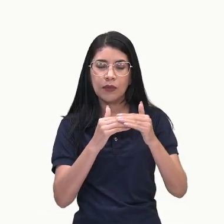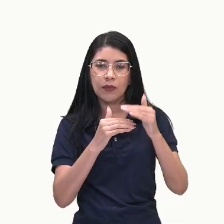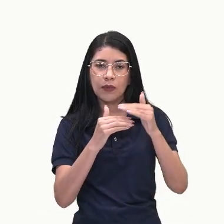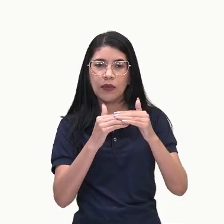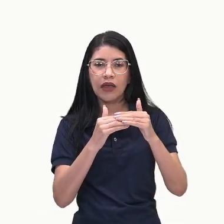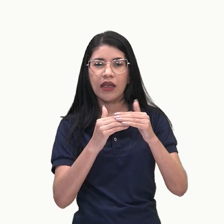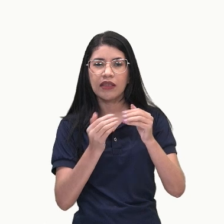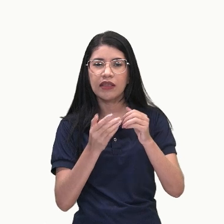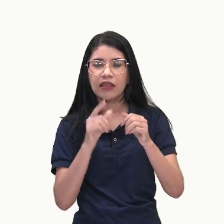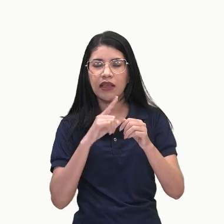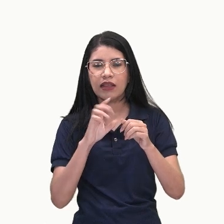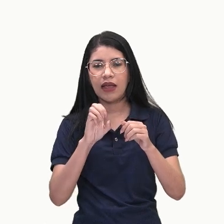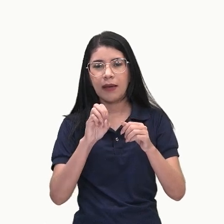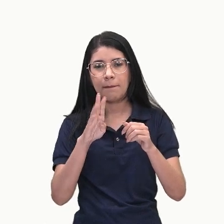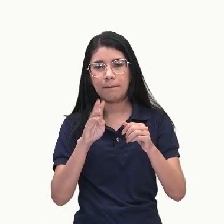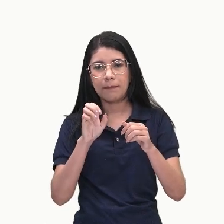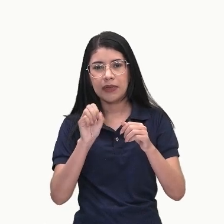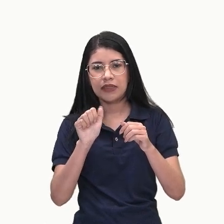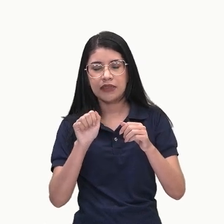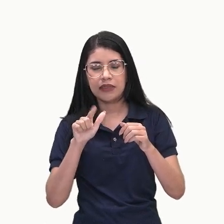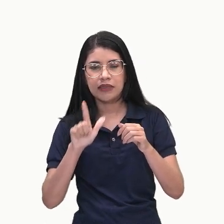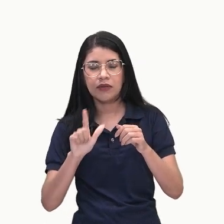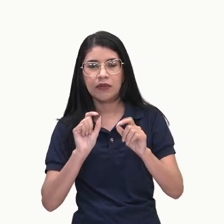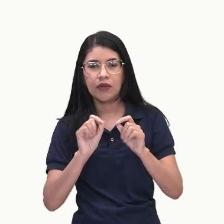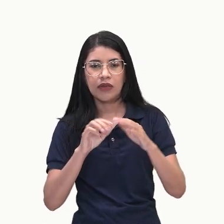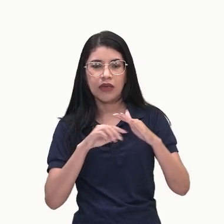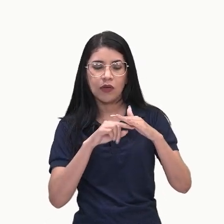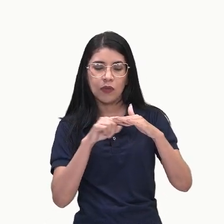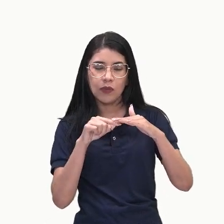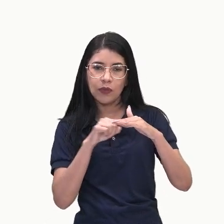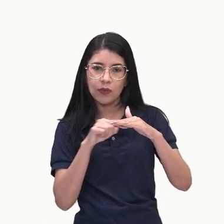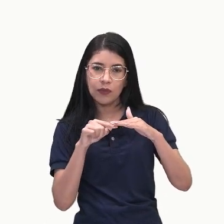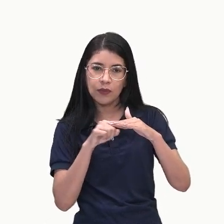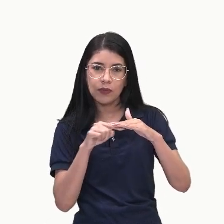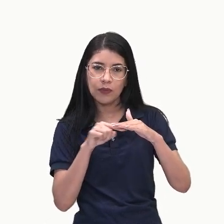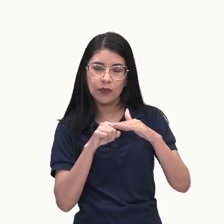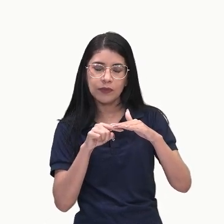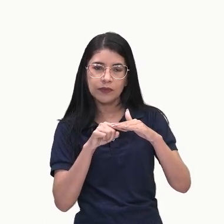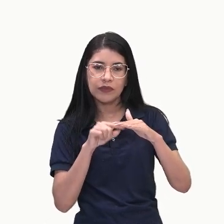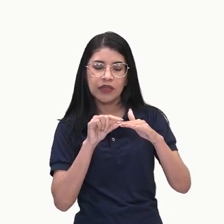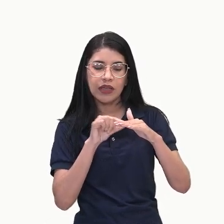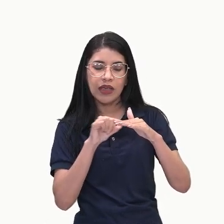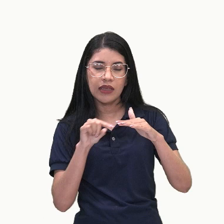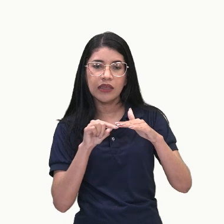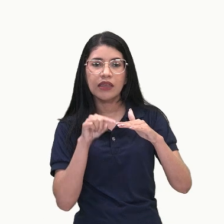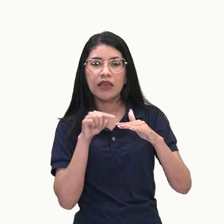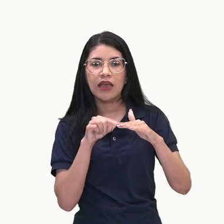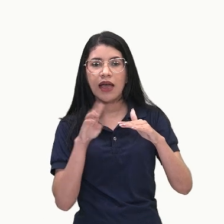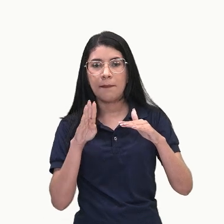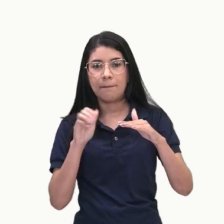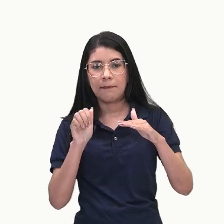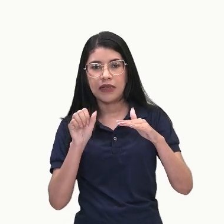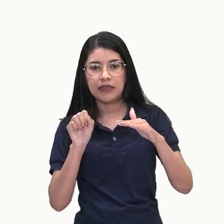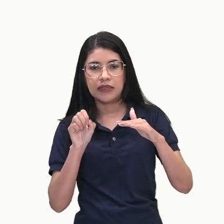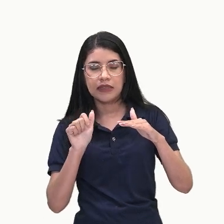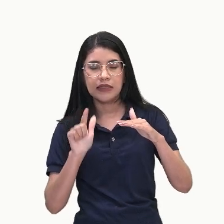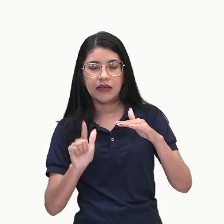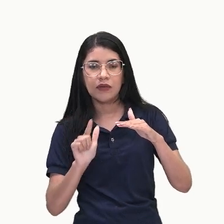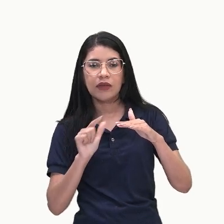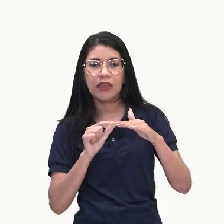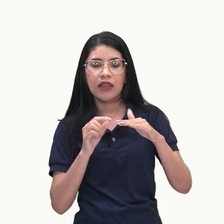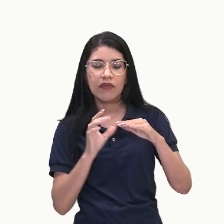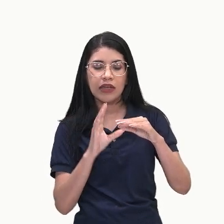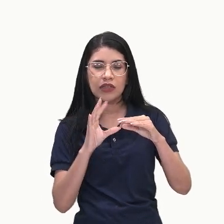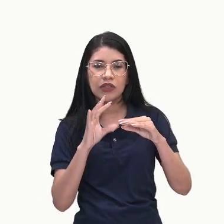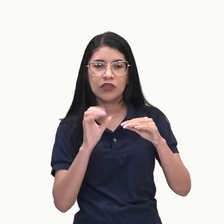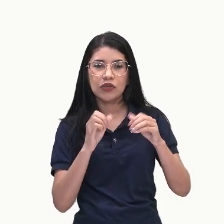lâmina basal, que é essa parte aqui de baixo do nosso tecido. É ela que vai fazer essa comunicação do tecido epitelial com o